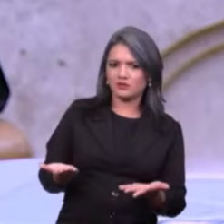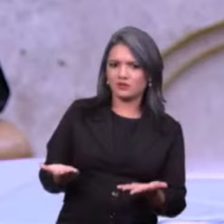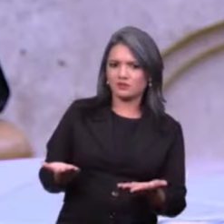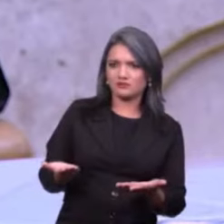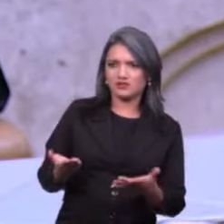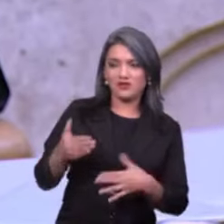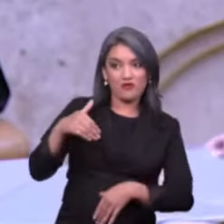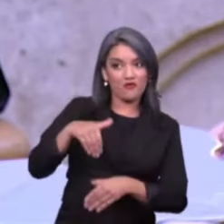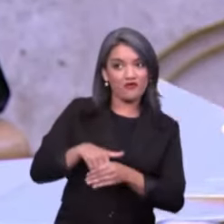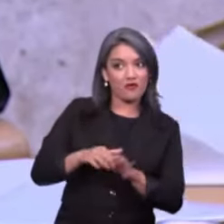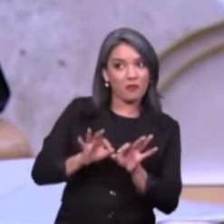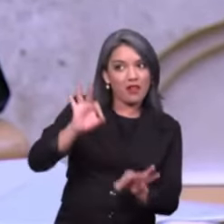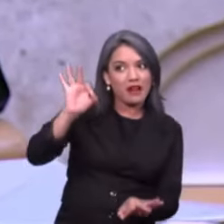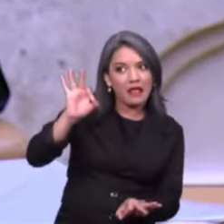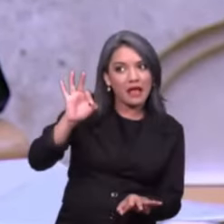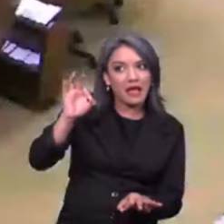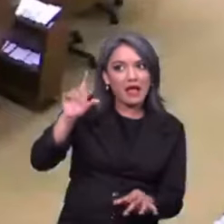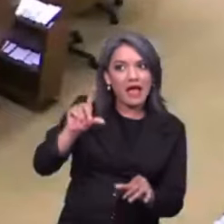breve?